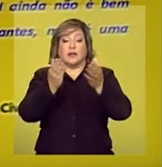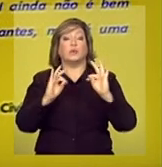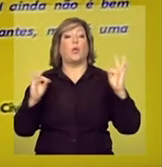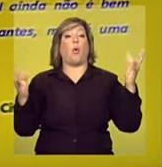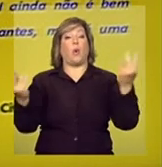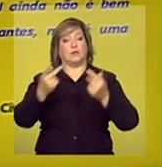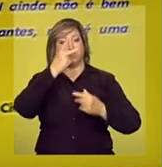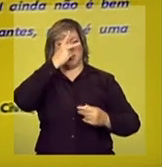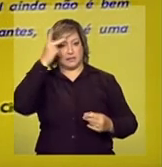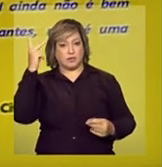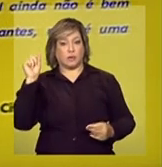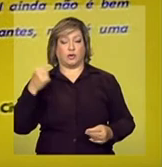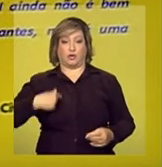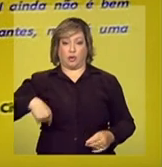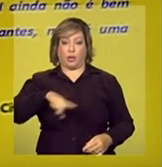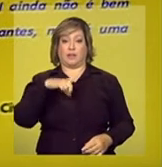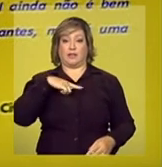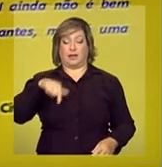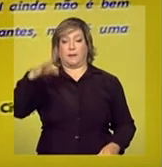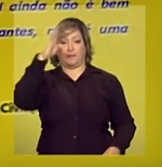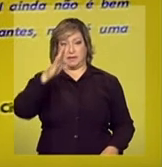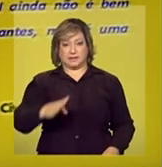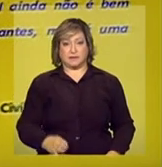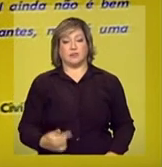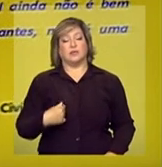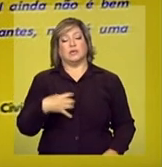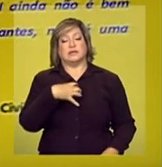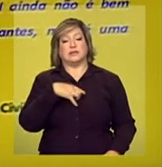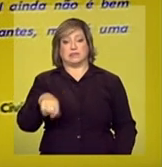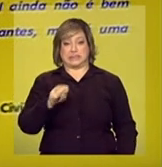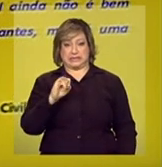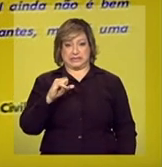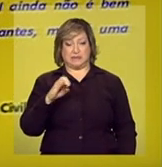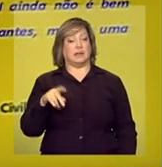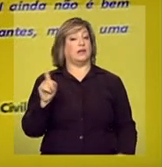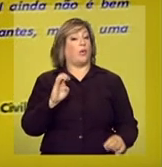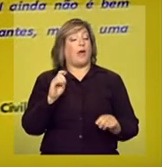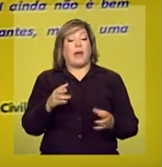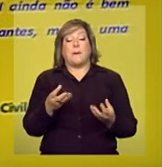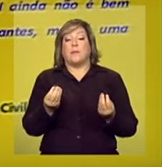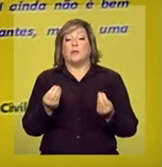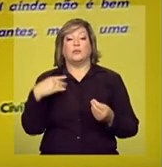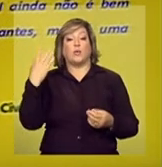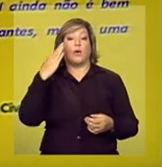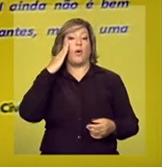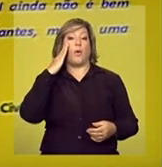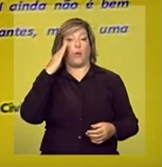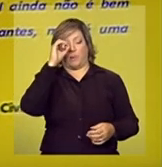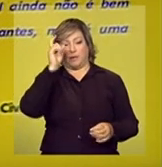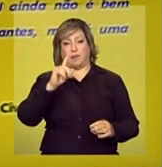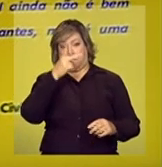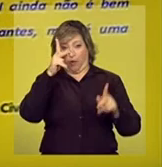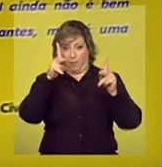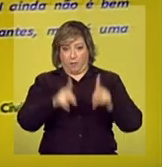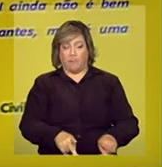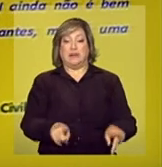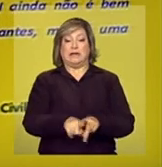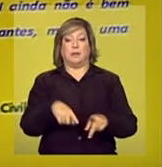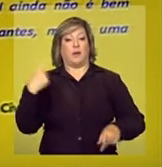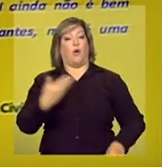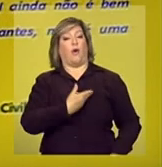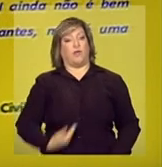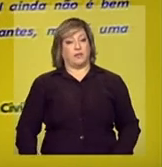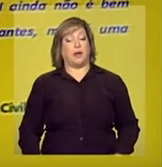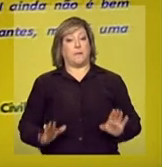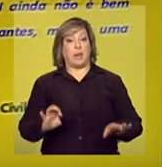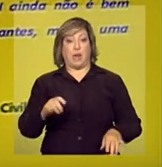as pessoas que a gente tem no Brasil. Eu sinto que o CISAM ainda não é bem compreendido, tanto pela população quanto pelos governantes,